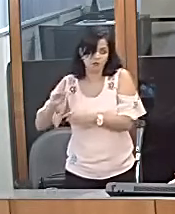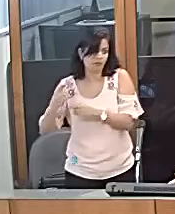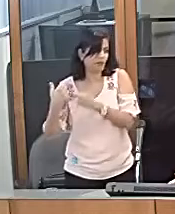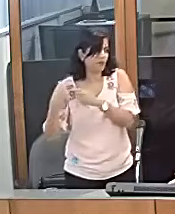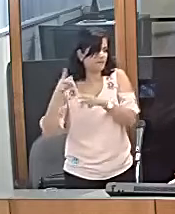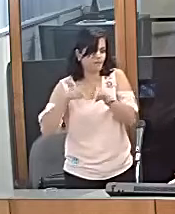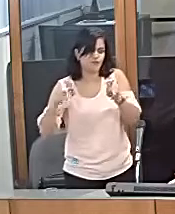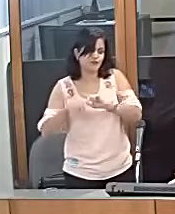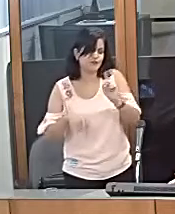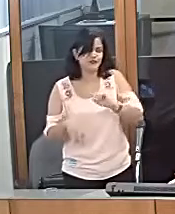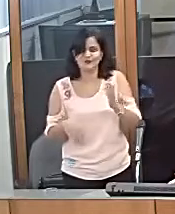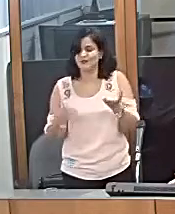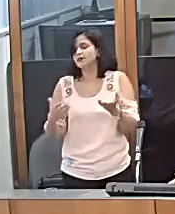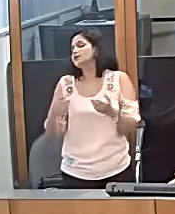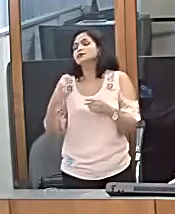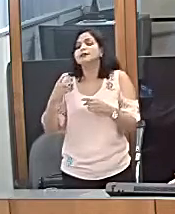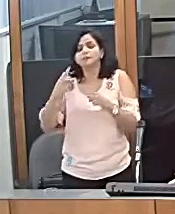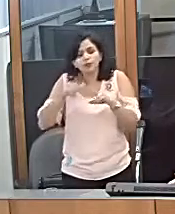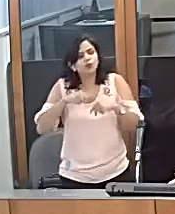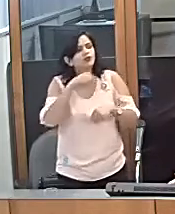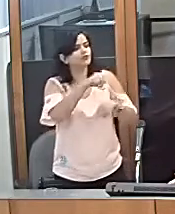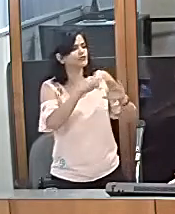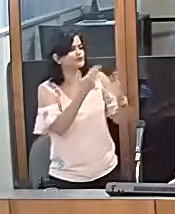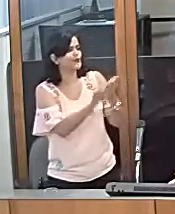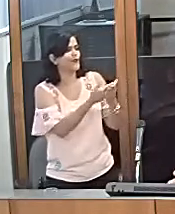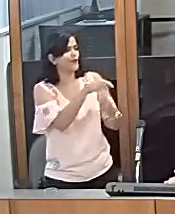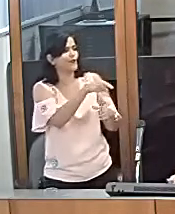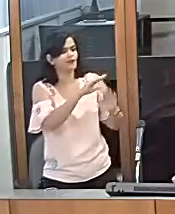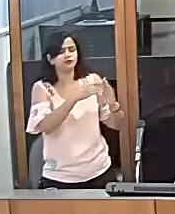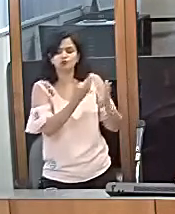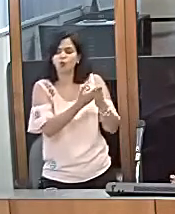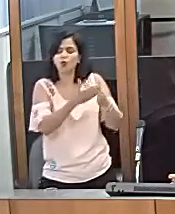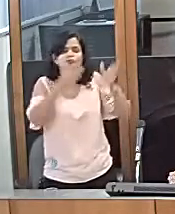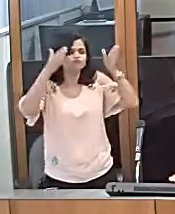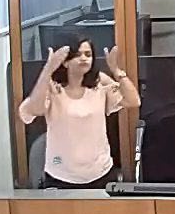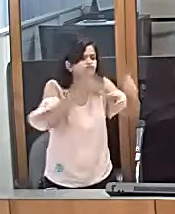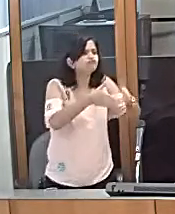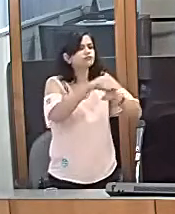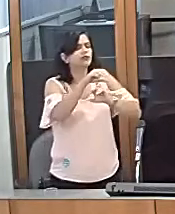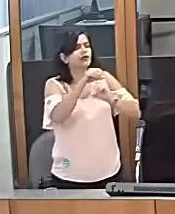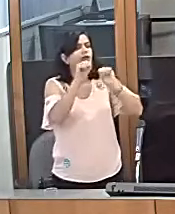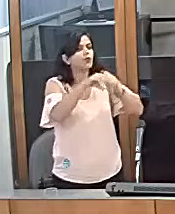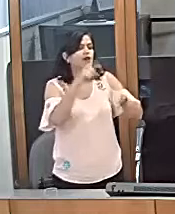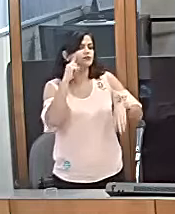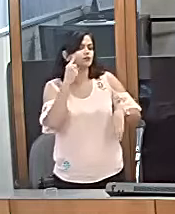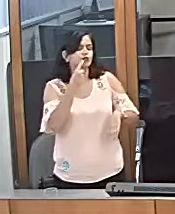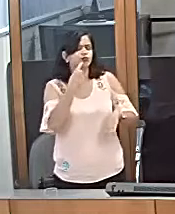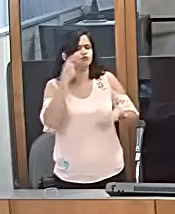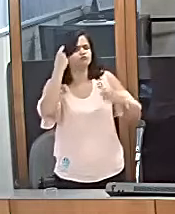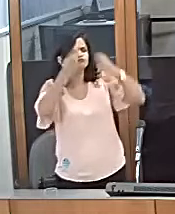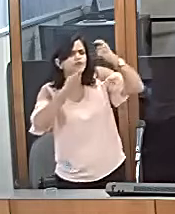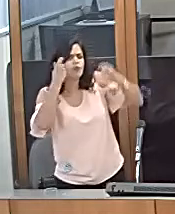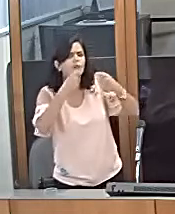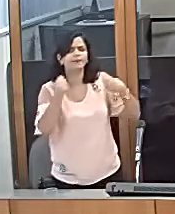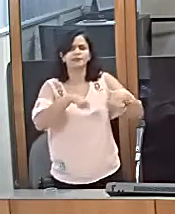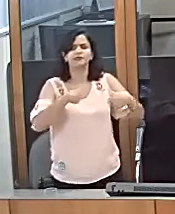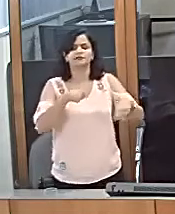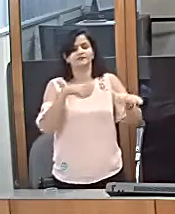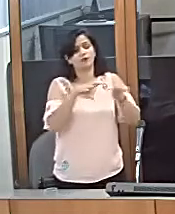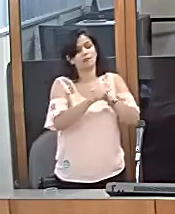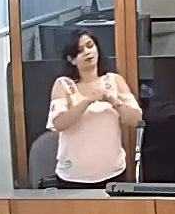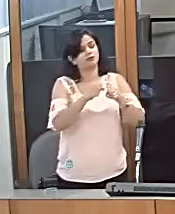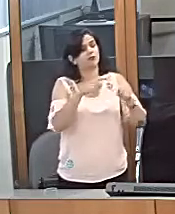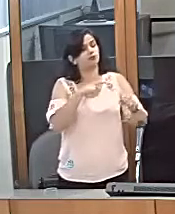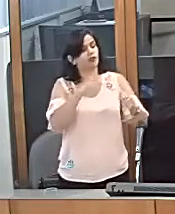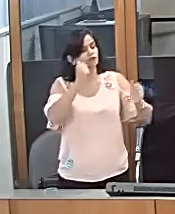A questão do intérprete em sala de aula não garante a inclusão do surdo. Uma escola bilíngue voltada como uma primeira